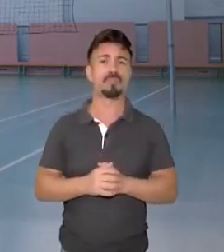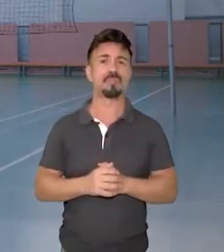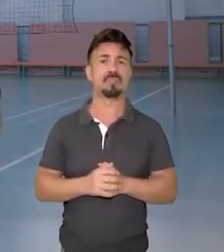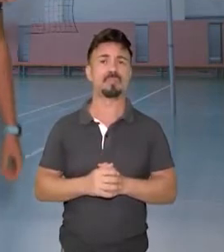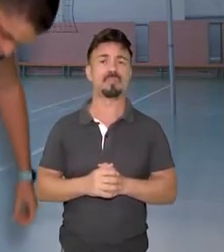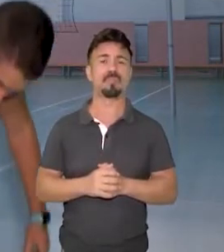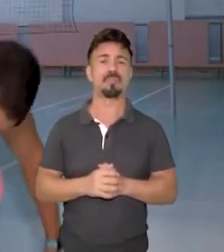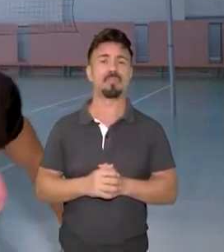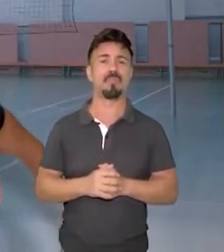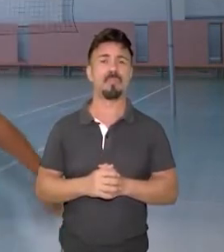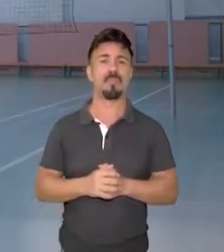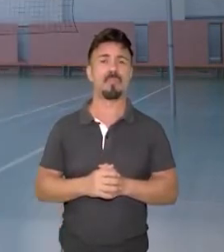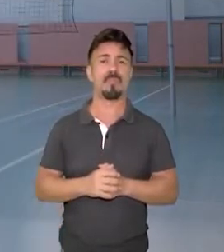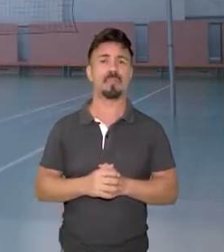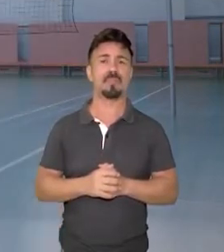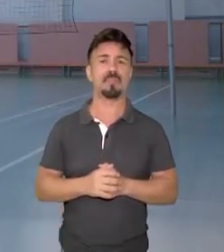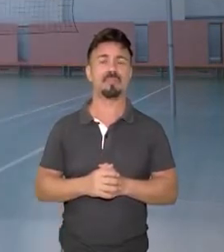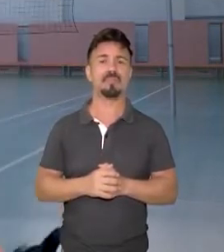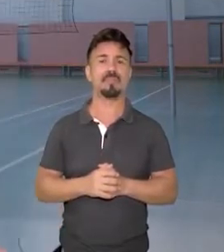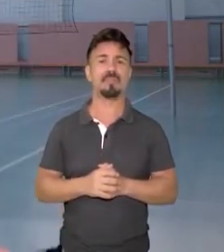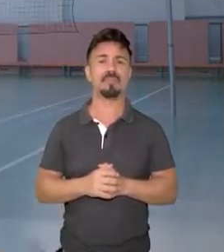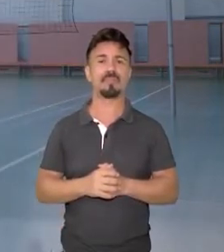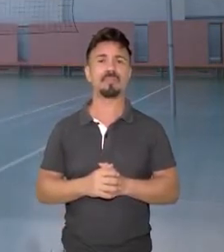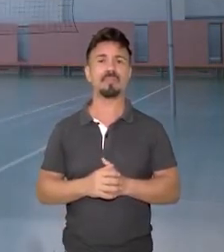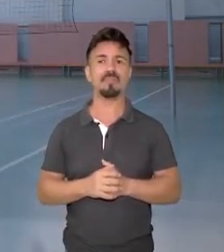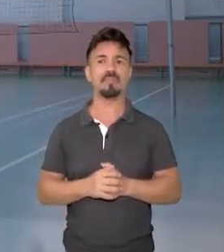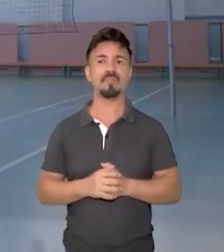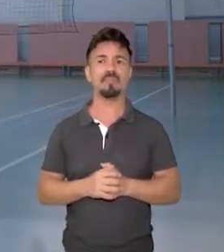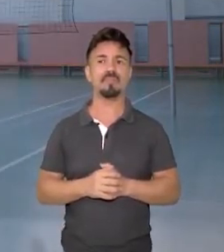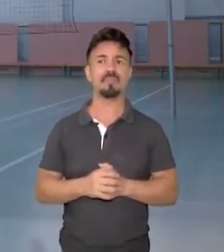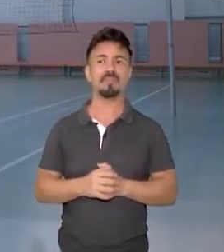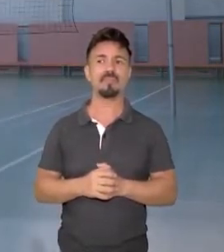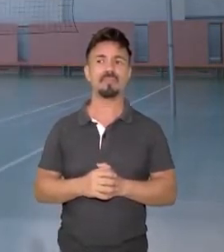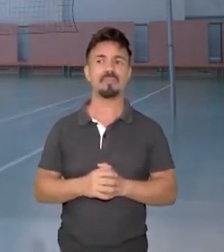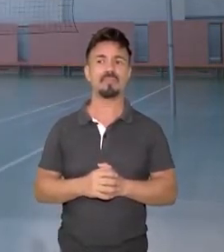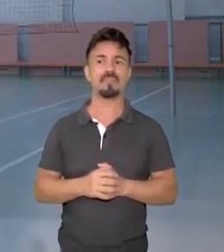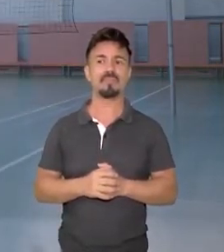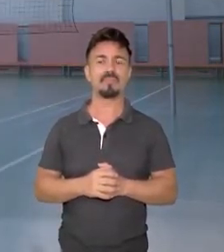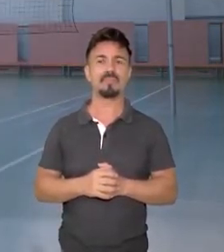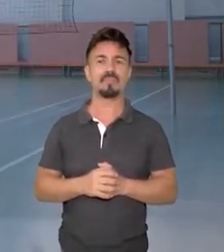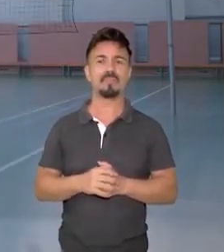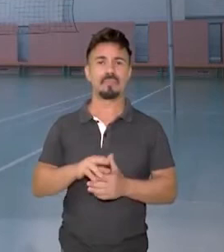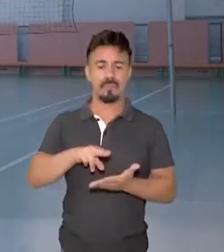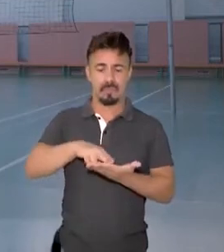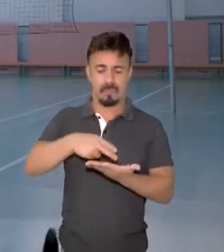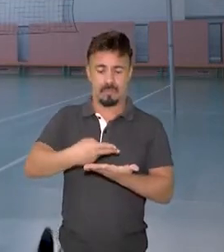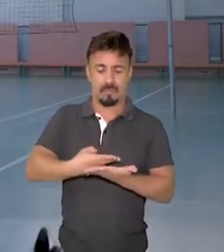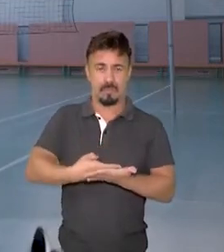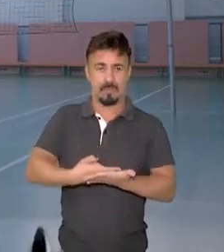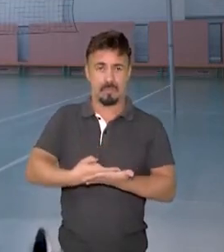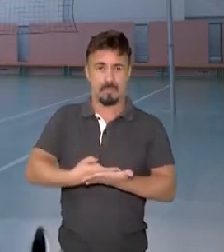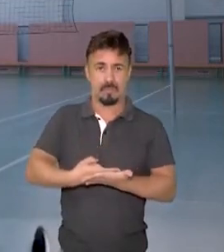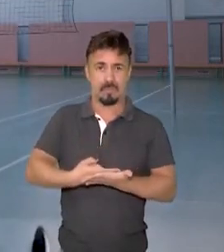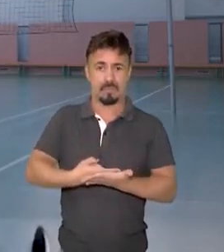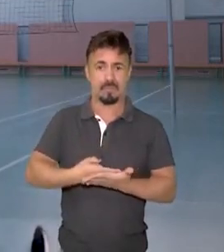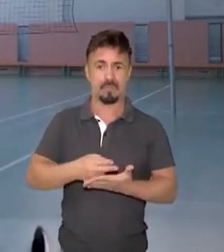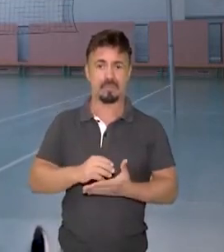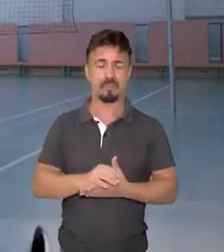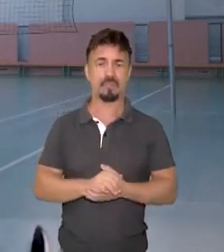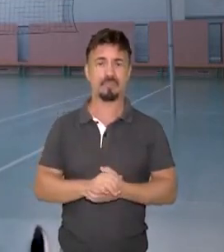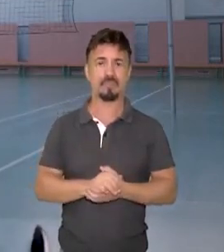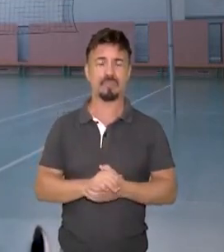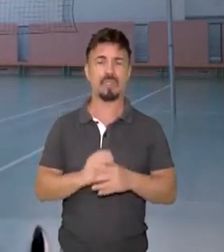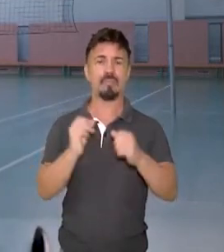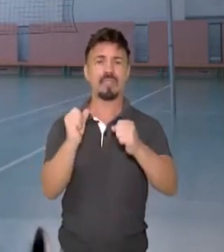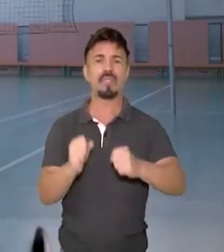do e da fama dele todinho no chão certo e